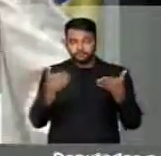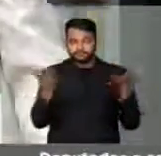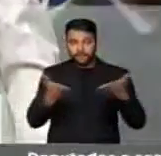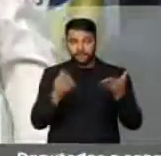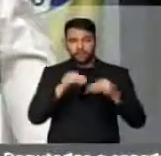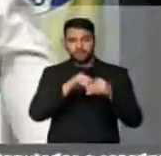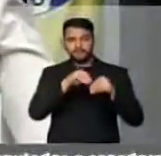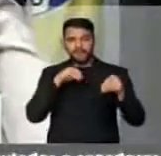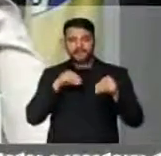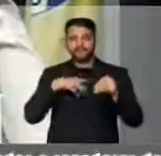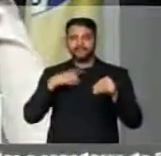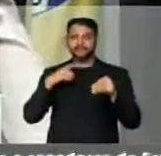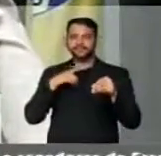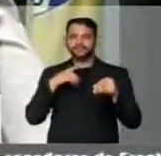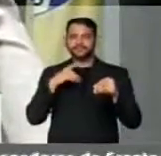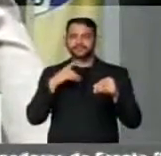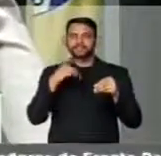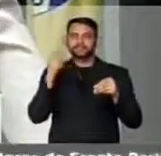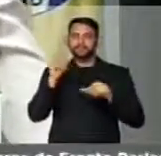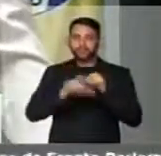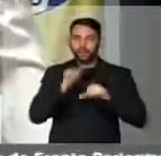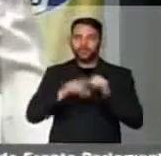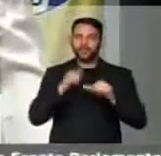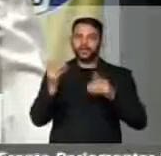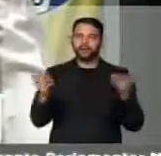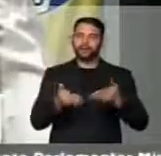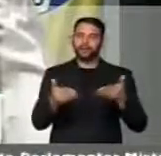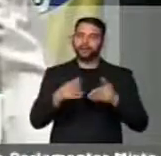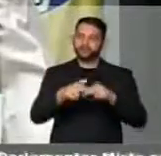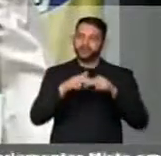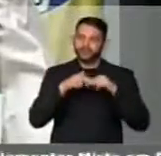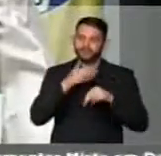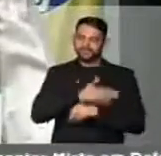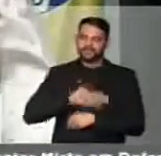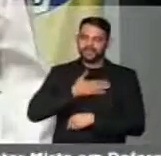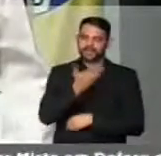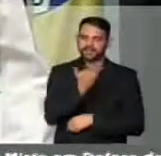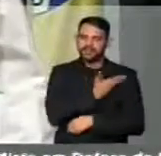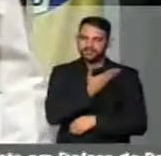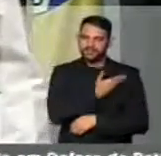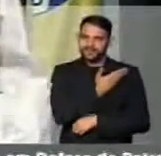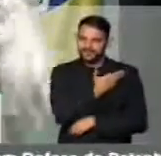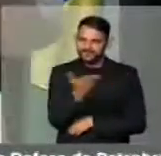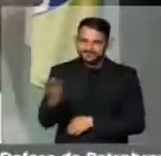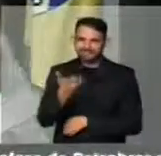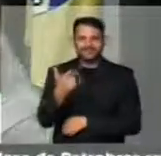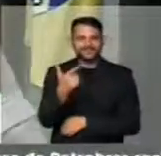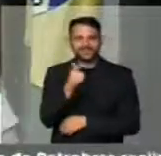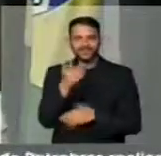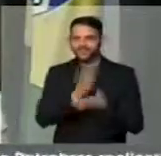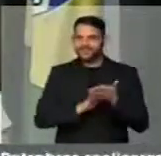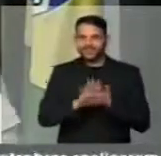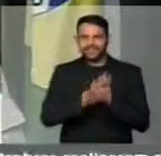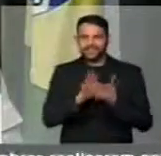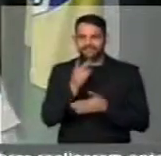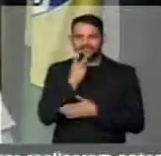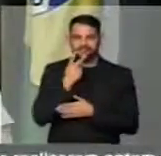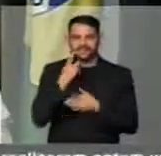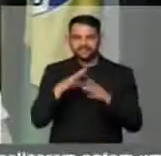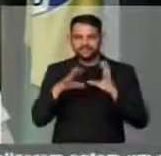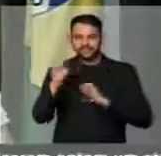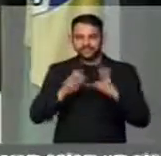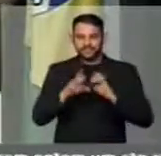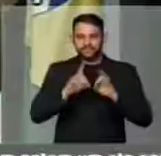se desmonta nesse instante. Portanto, meus caros amigos, não tem essa história de briga